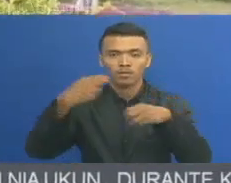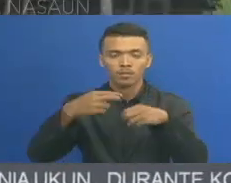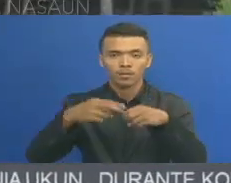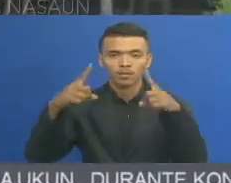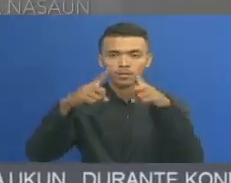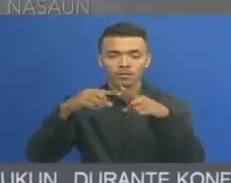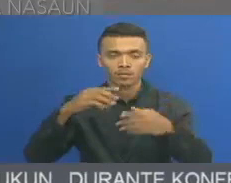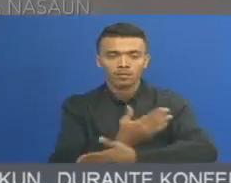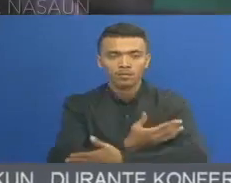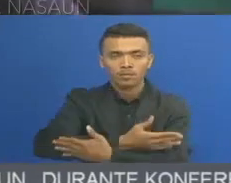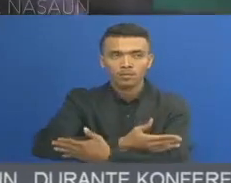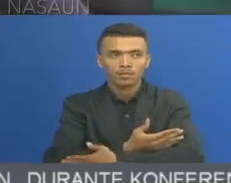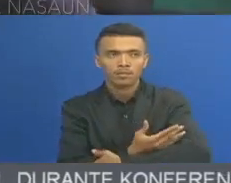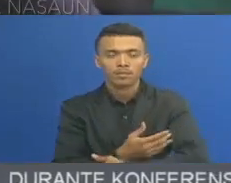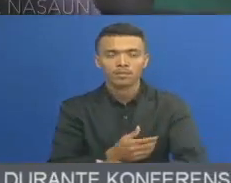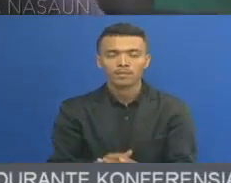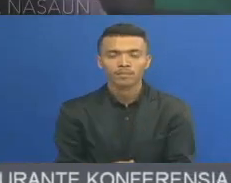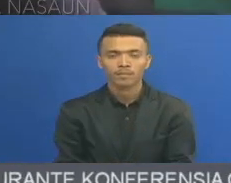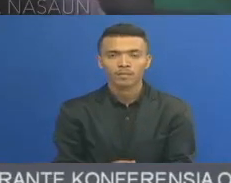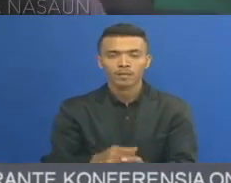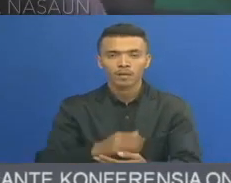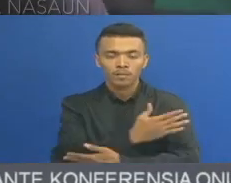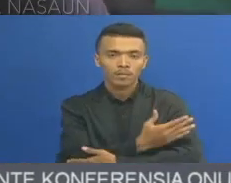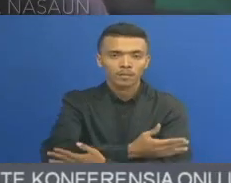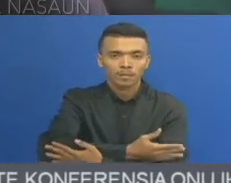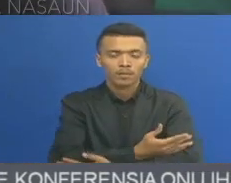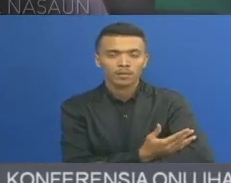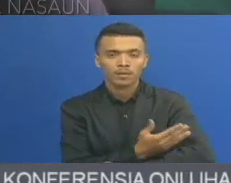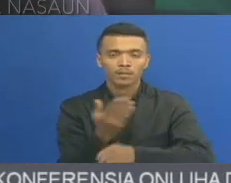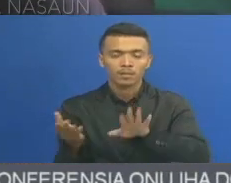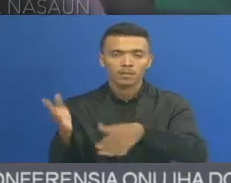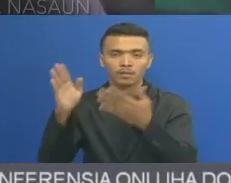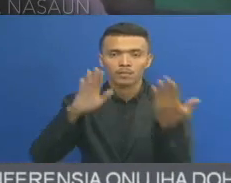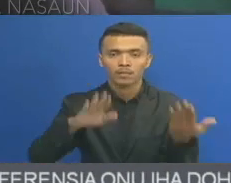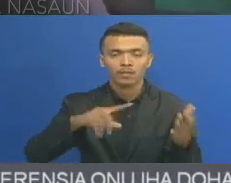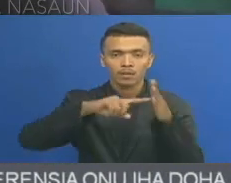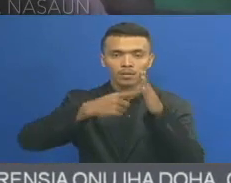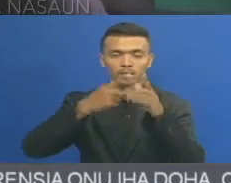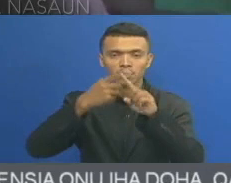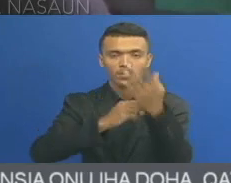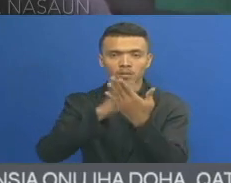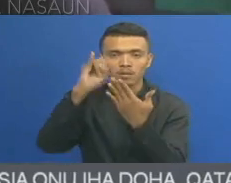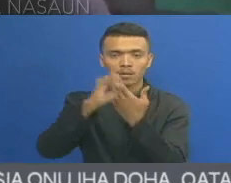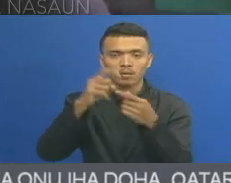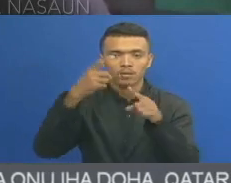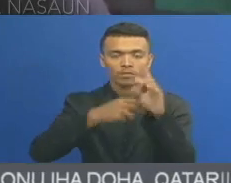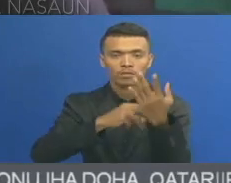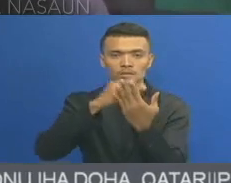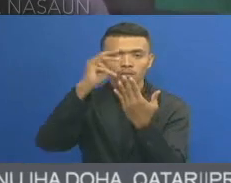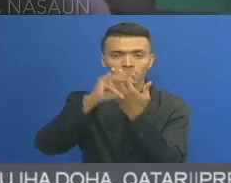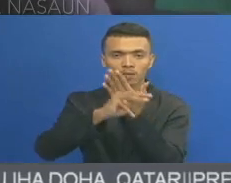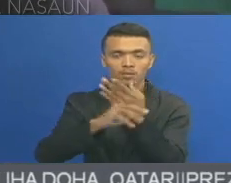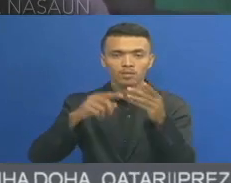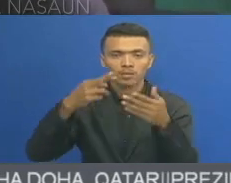nian. Caso bebê nebe mate, na usi janeiro to março, e ne resisto hito. O